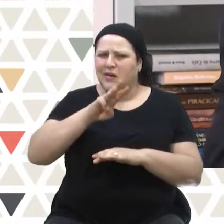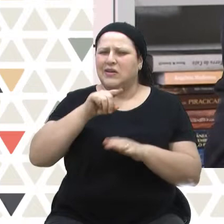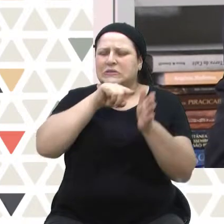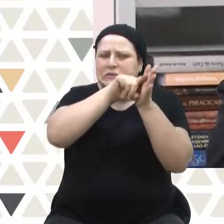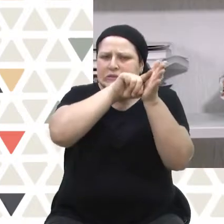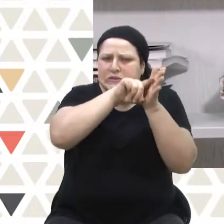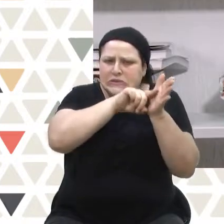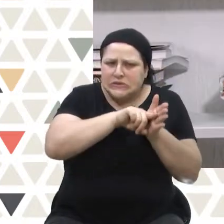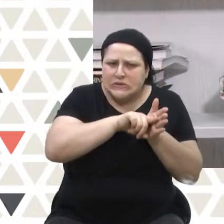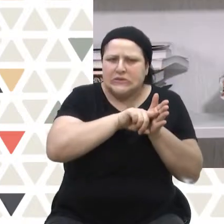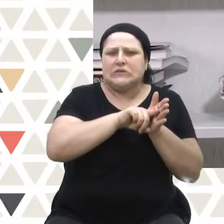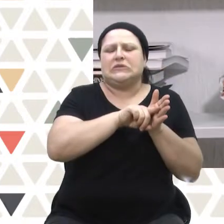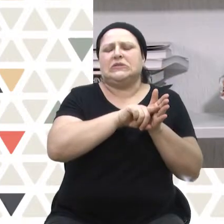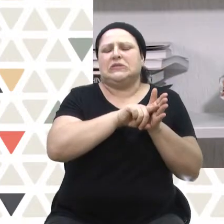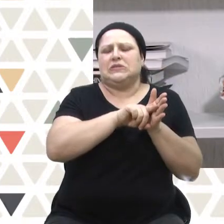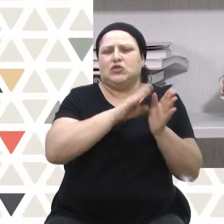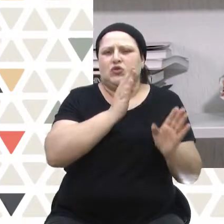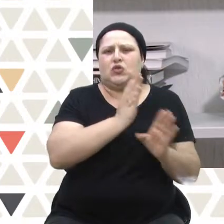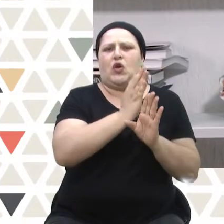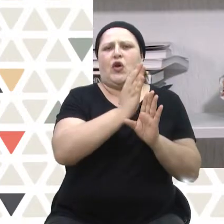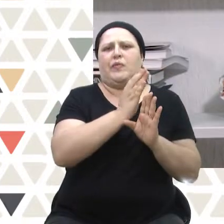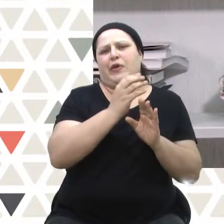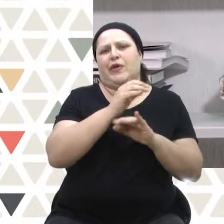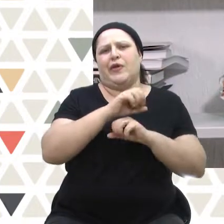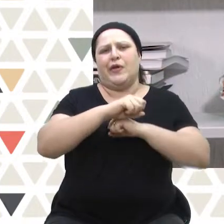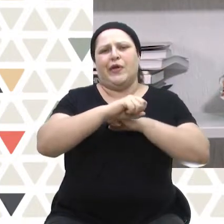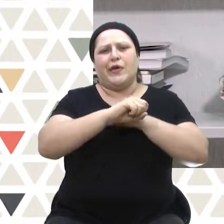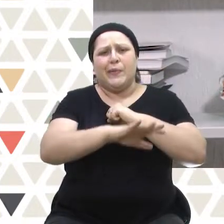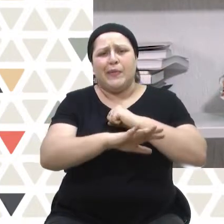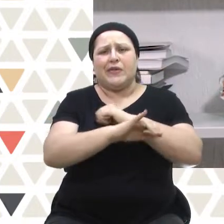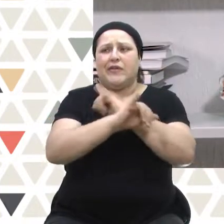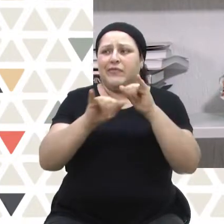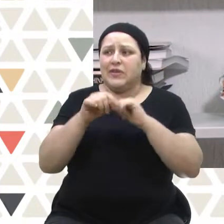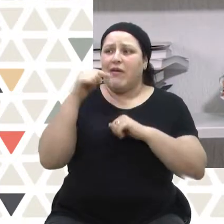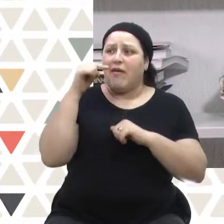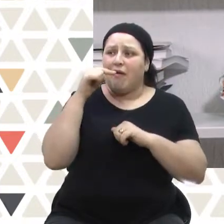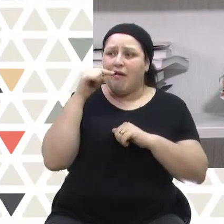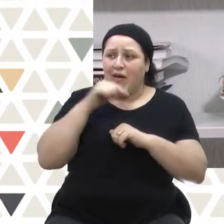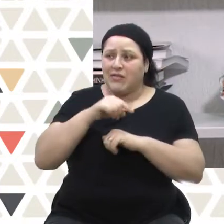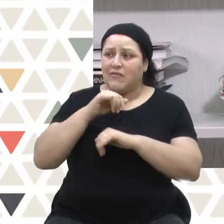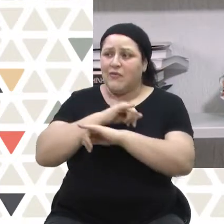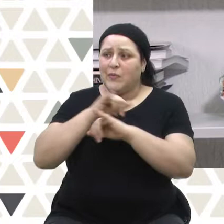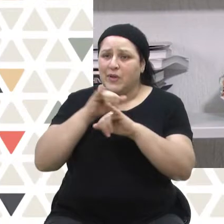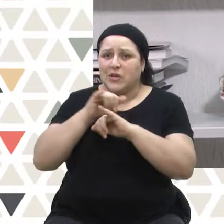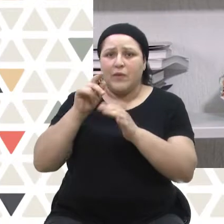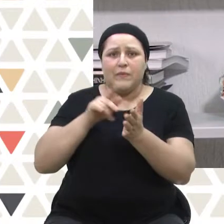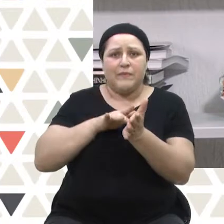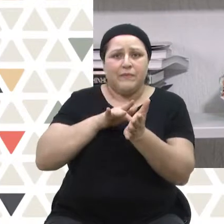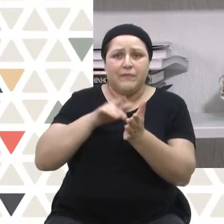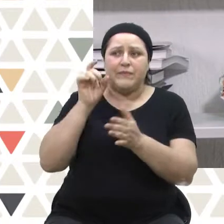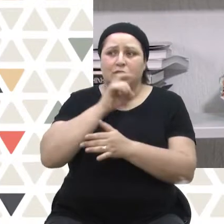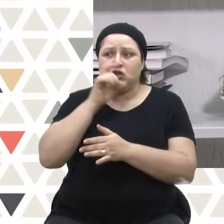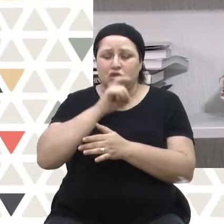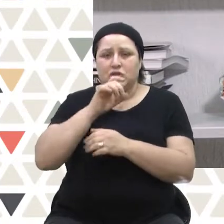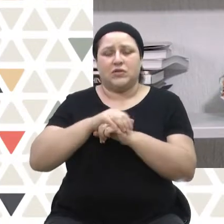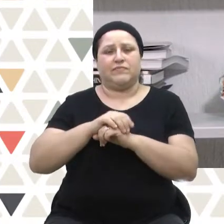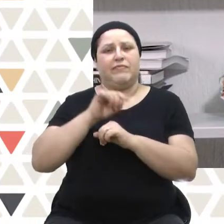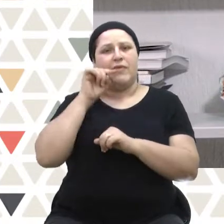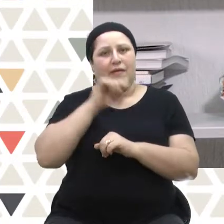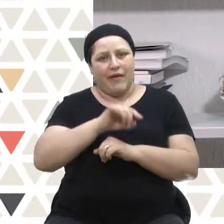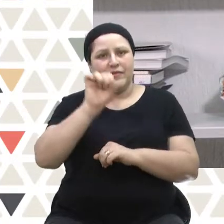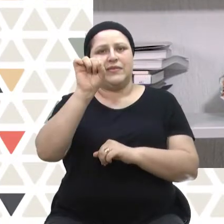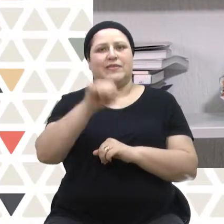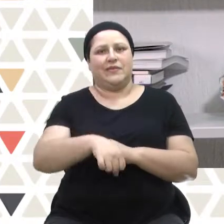algum site de fact-checking, alguma informação na imprensa dizendo aquilo não existe. E